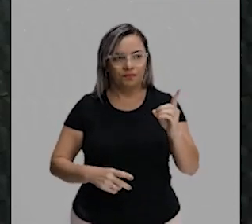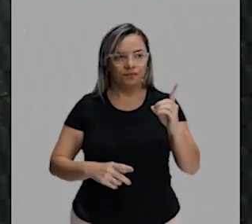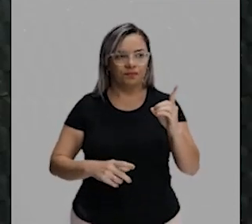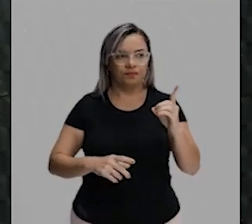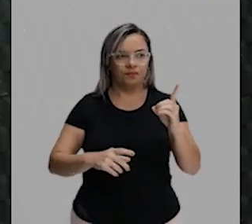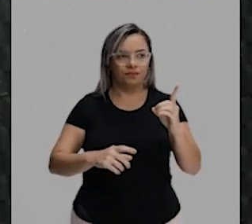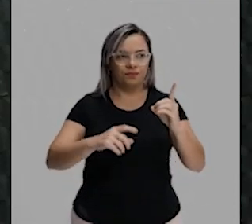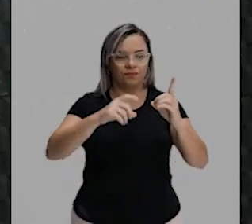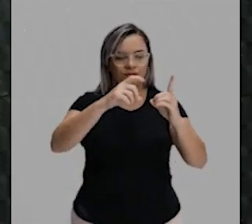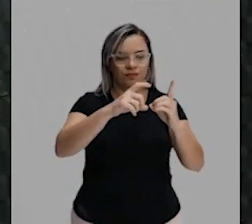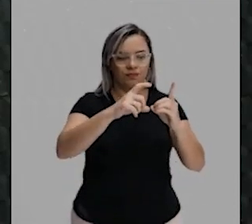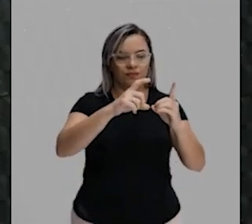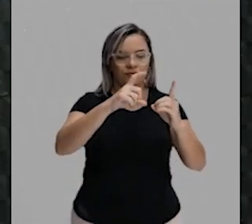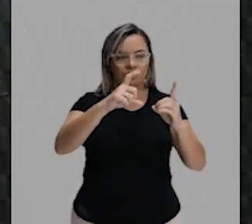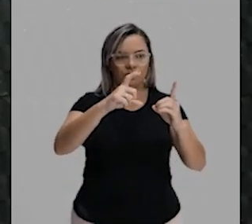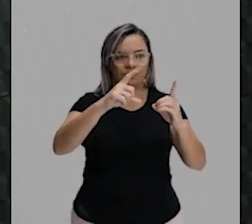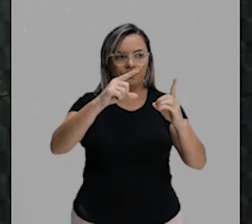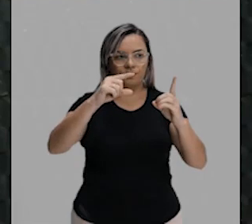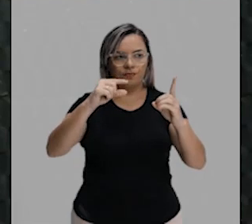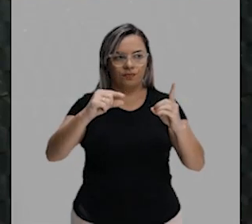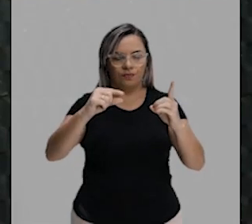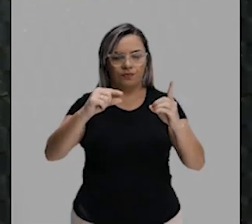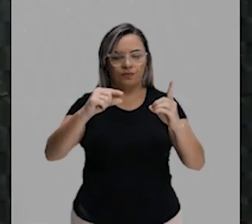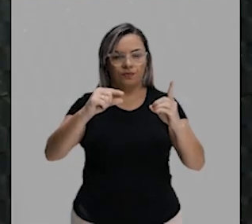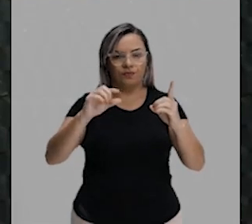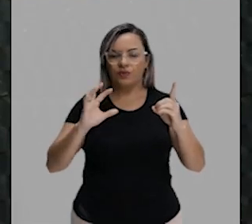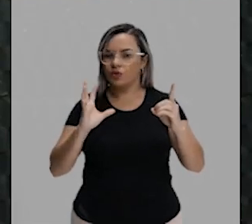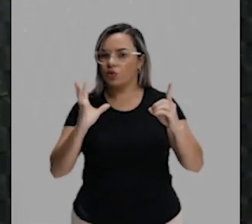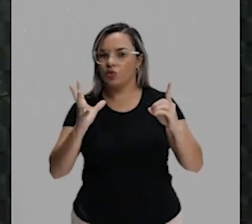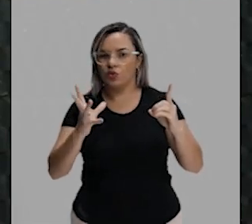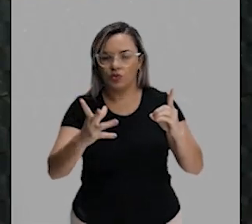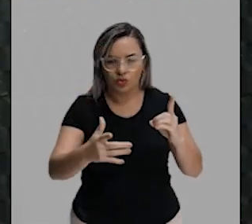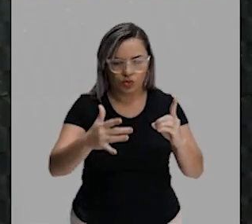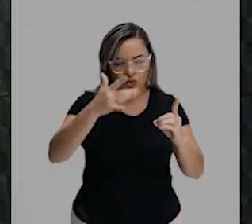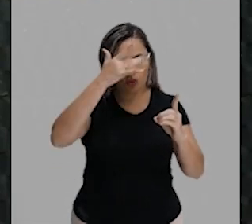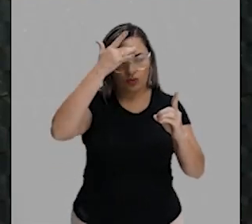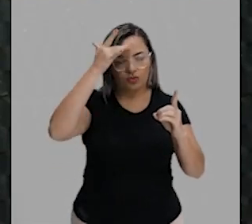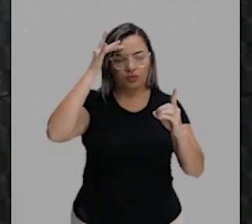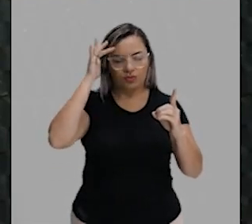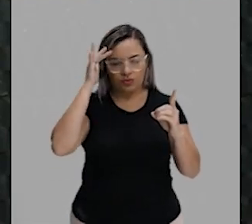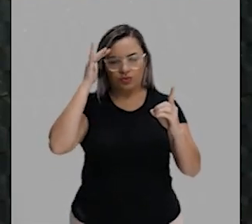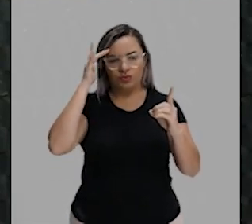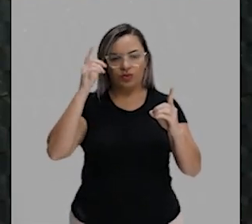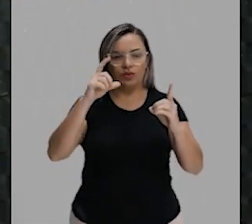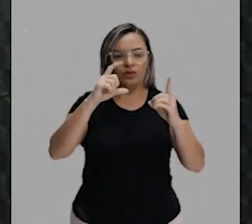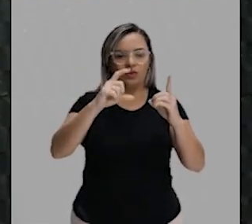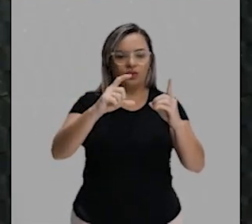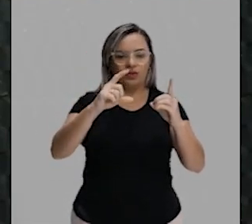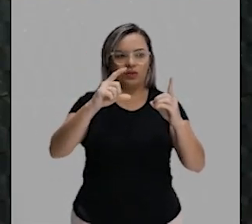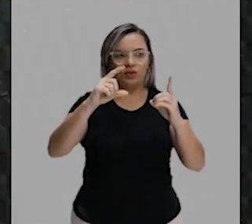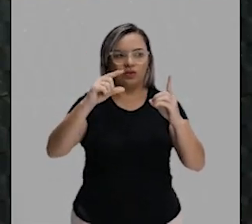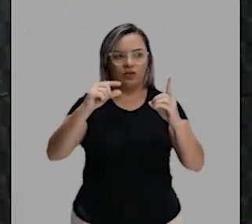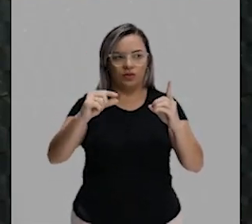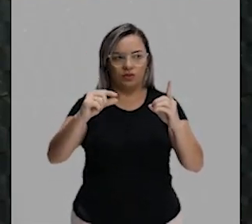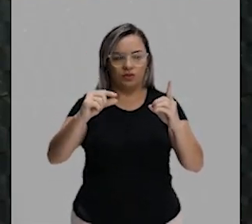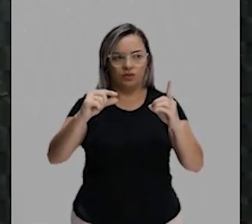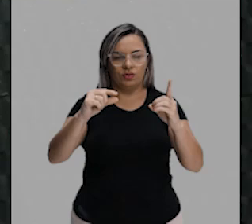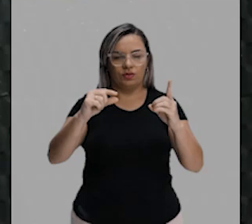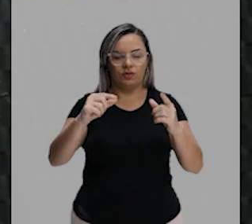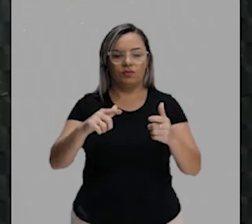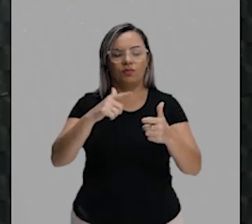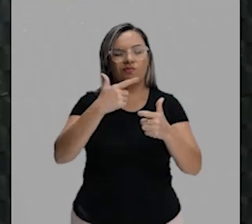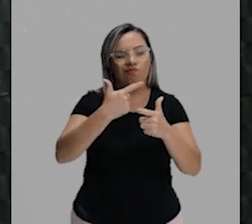heterozigoto, que é formado pelo Dzão, Dzinho. Todas as pessoas que tiverem Dzão, Dzinho vão